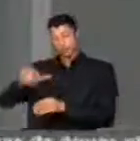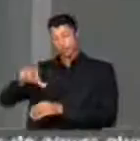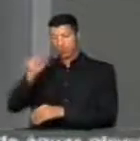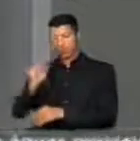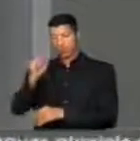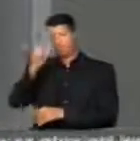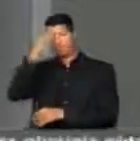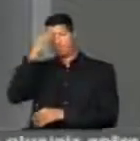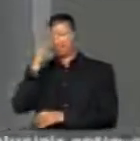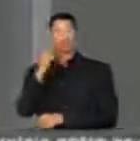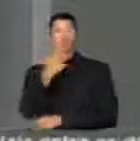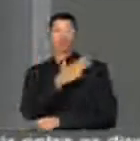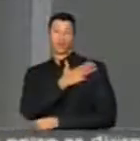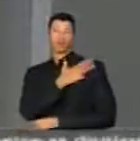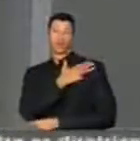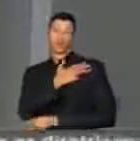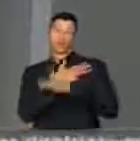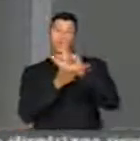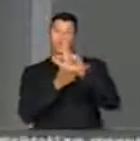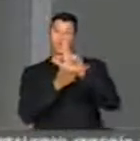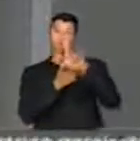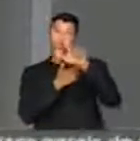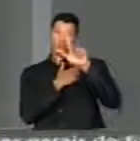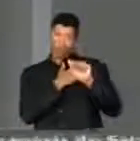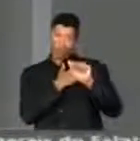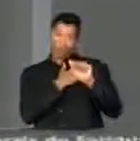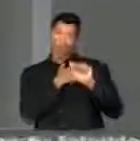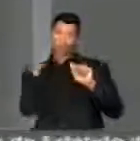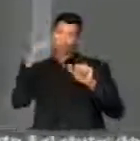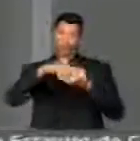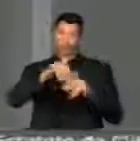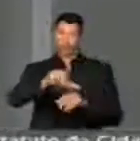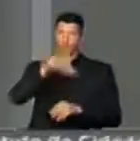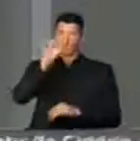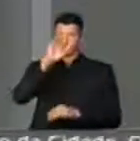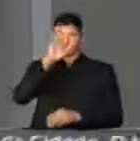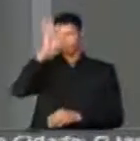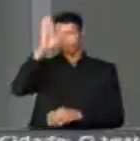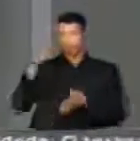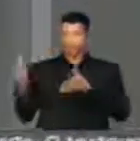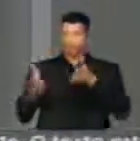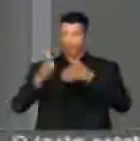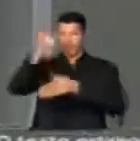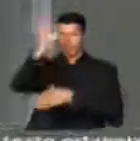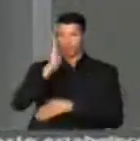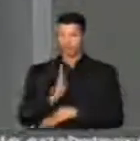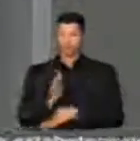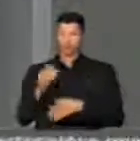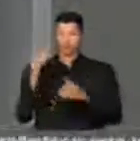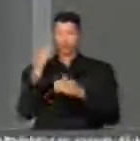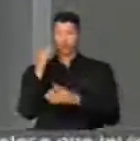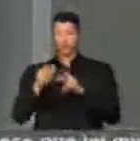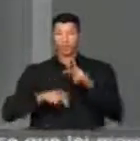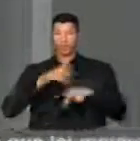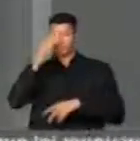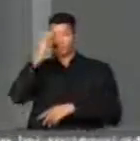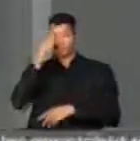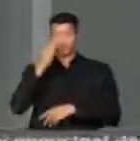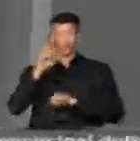torneiro mecânico chamado Luiz Inácio Lula da Silva para comandar os rumos do país. O povo entendeu a